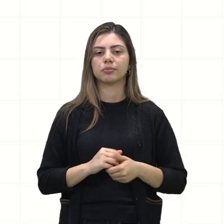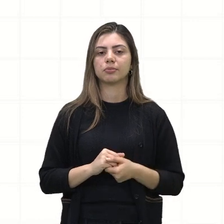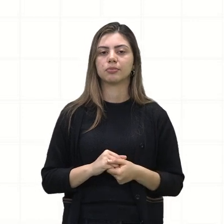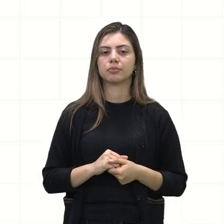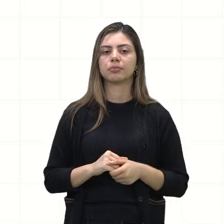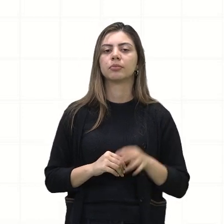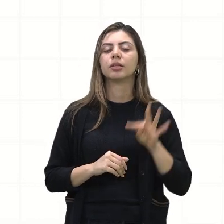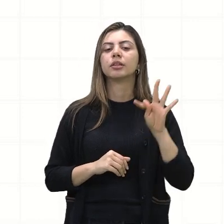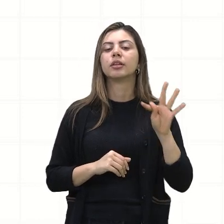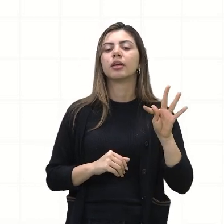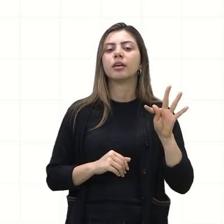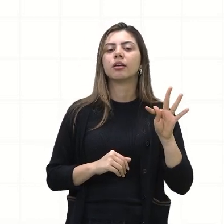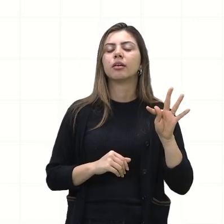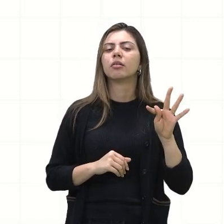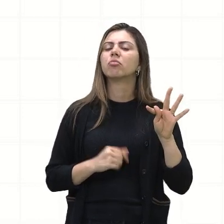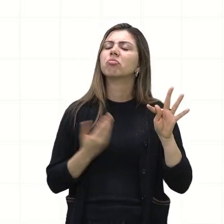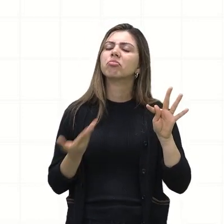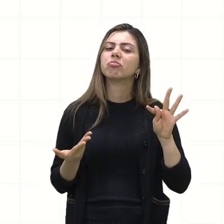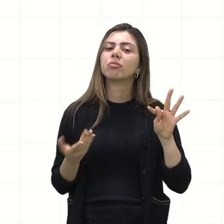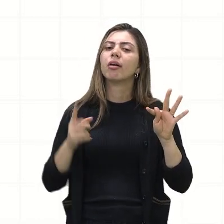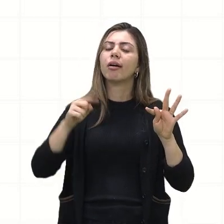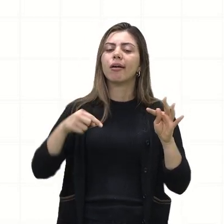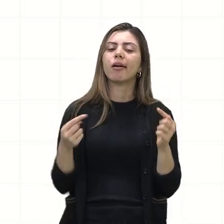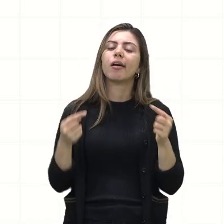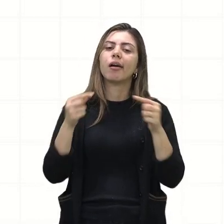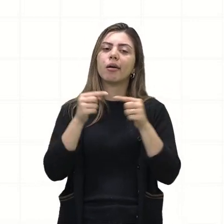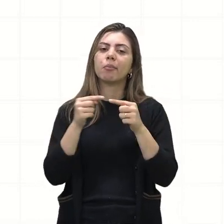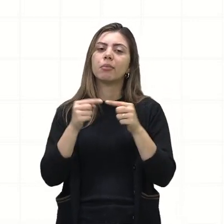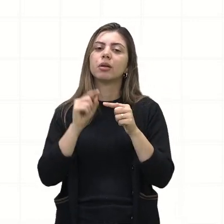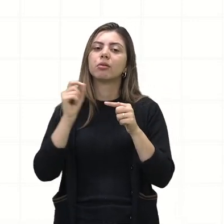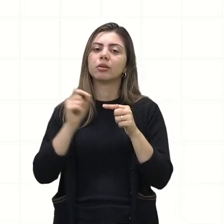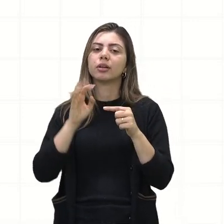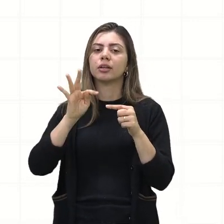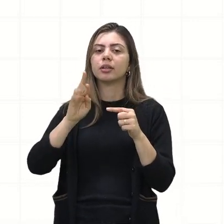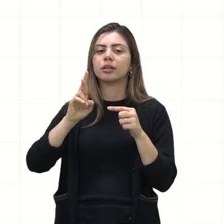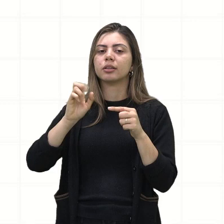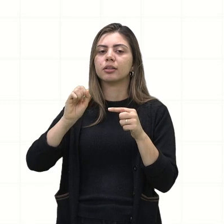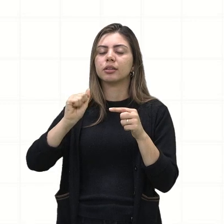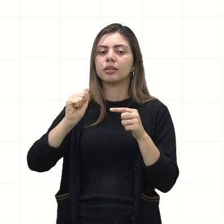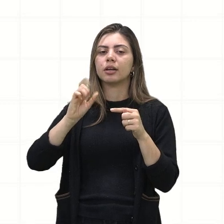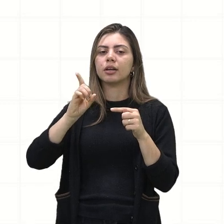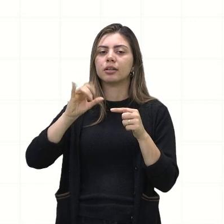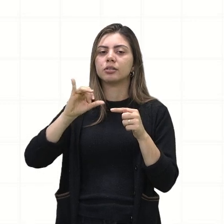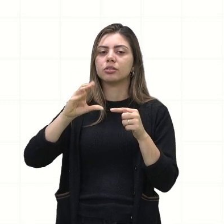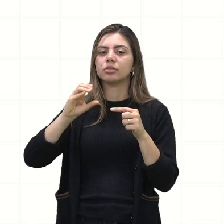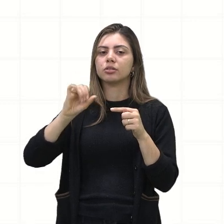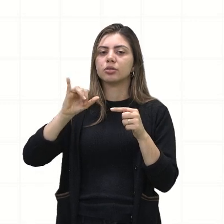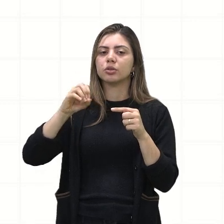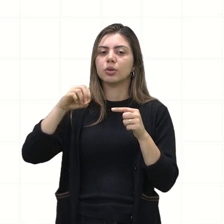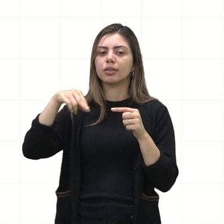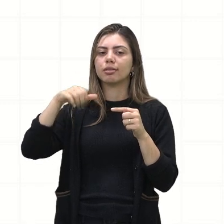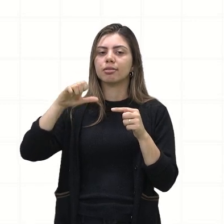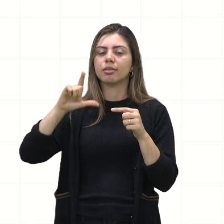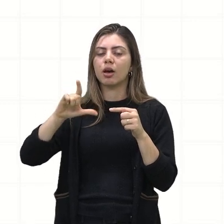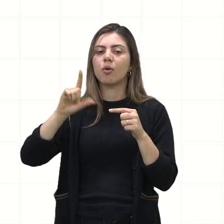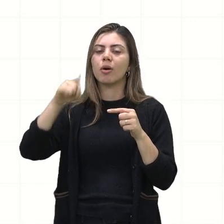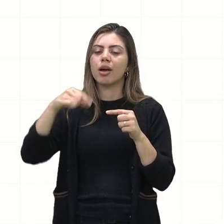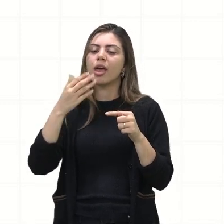T foi a abreviação aqui, né? Está simbolizando aqui. Vou até deixar até o D